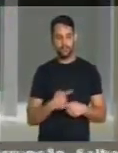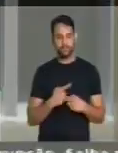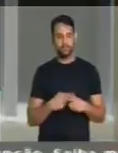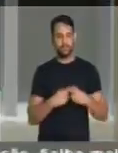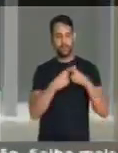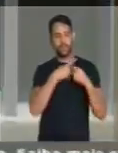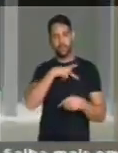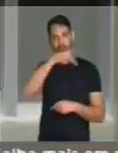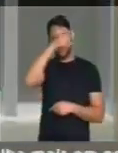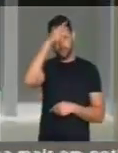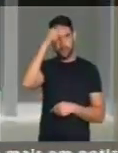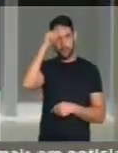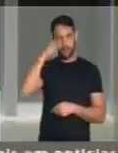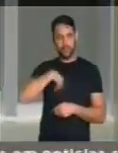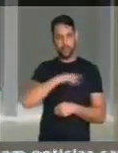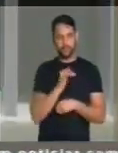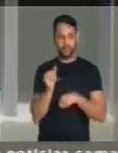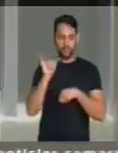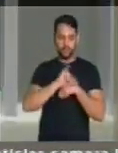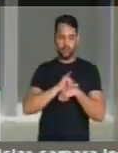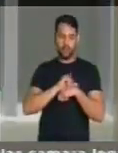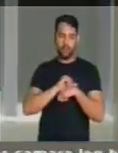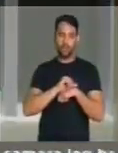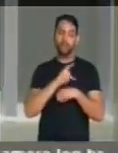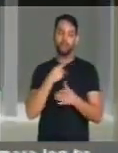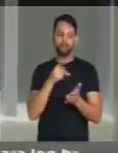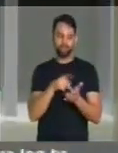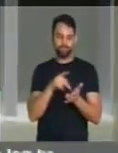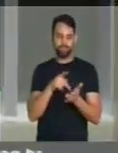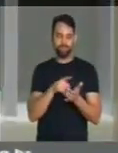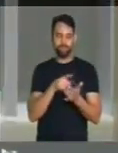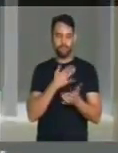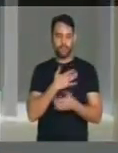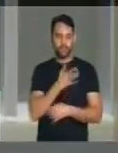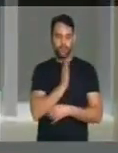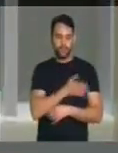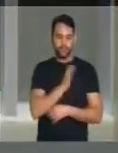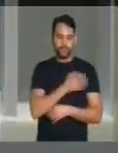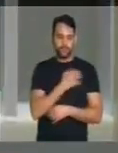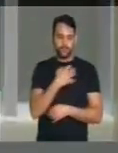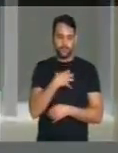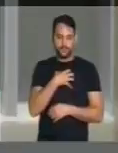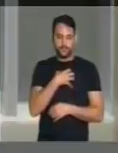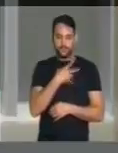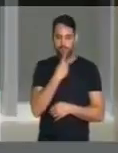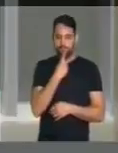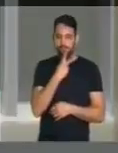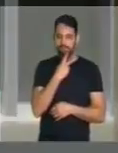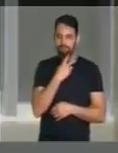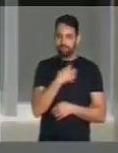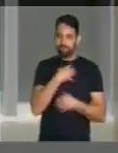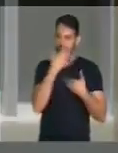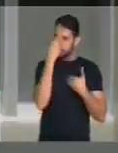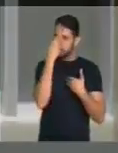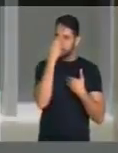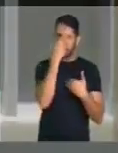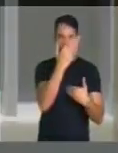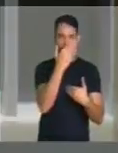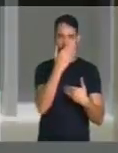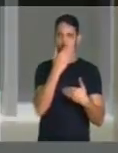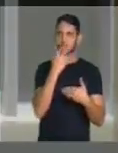a prefeitura da nossa capital. E realmente meu coração sai extremamente